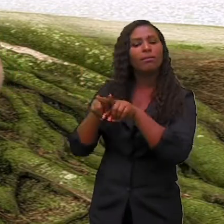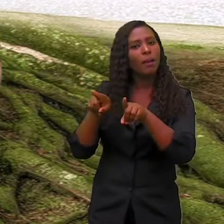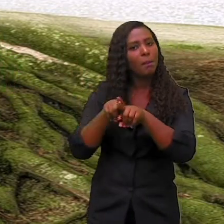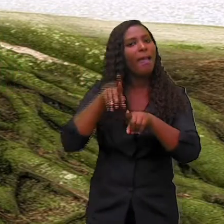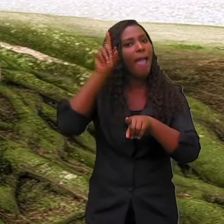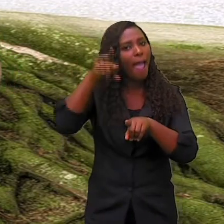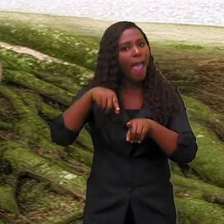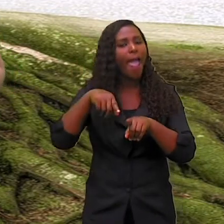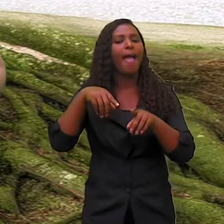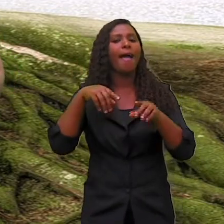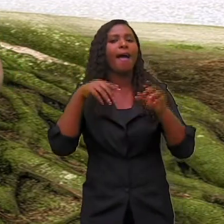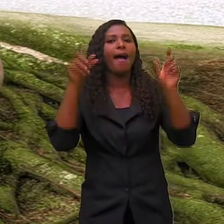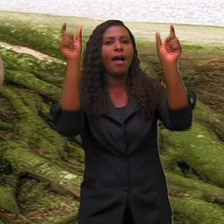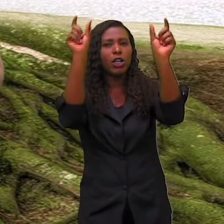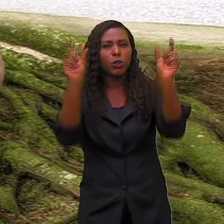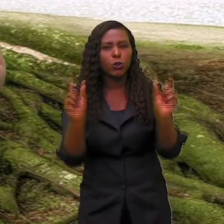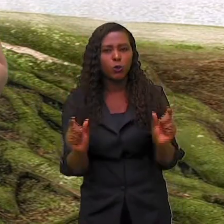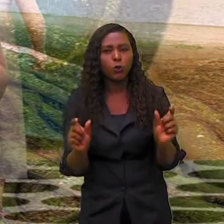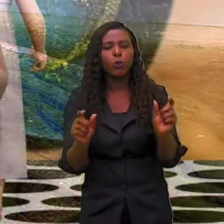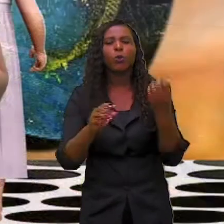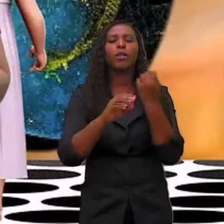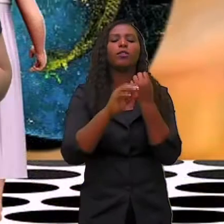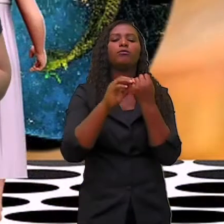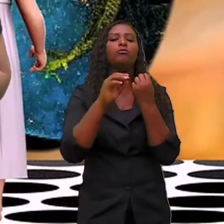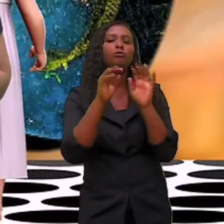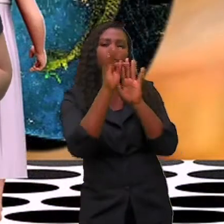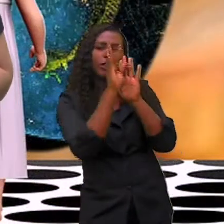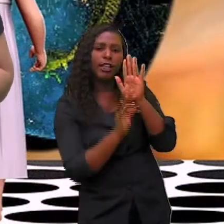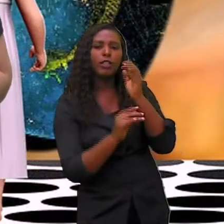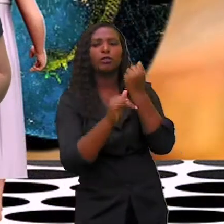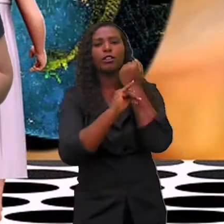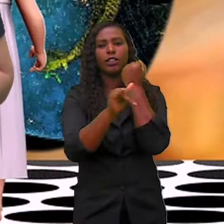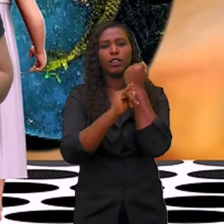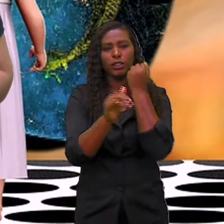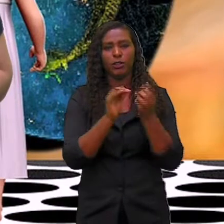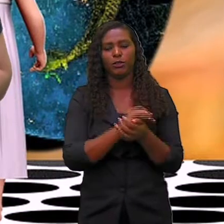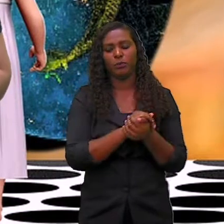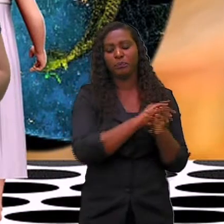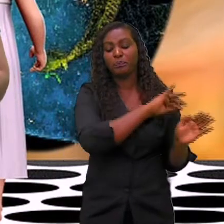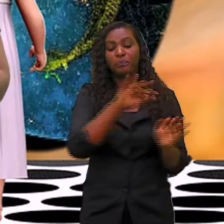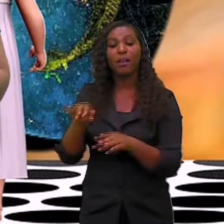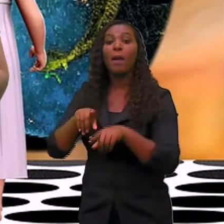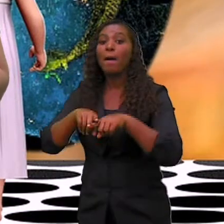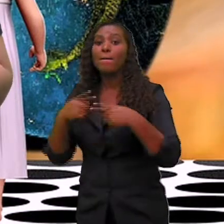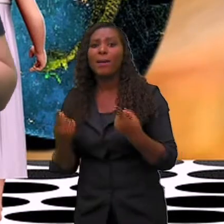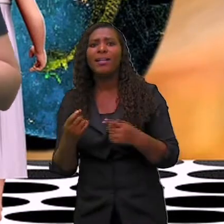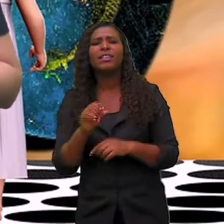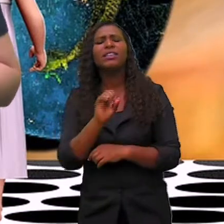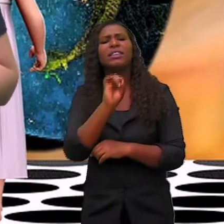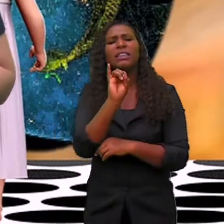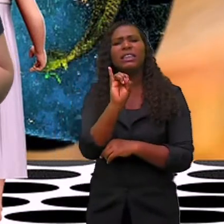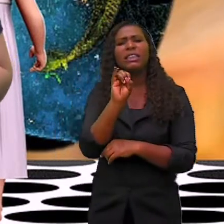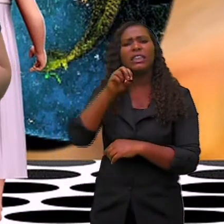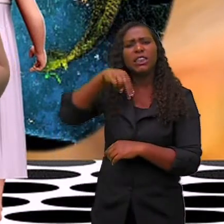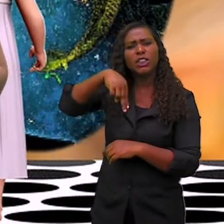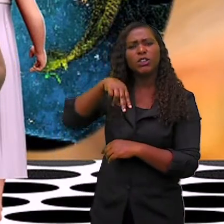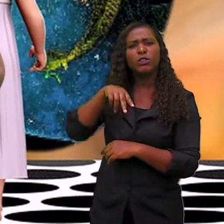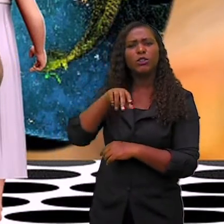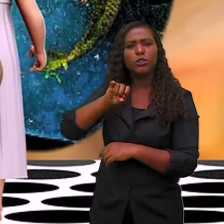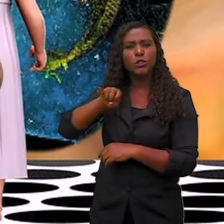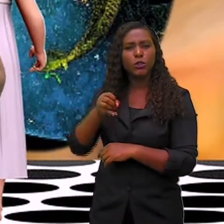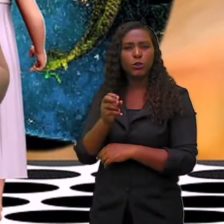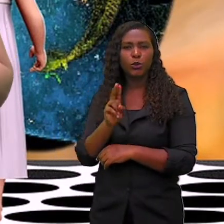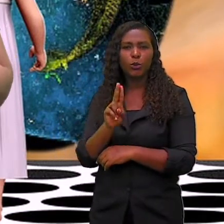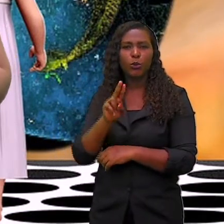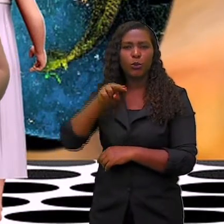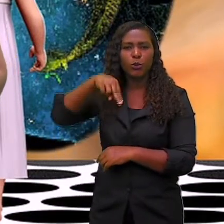texto narrativo, ok? E qual a estrutura de um texto injuntivo? Lembram aí que injunção tem a ver com